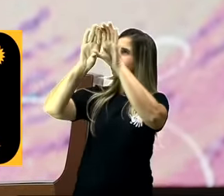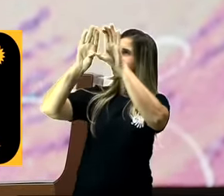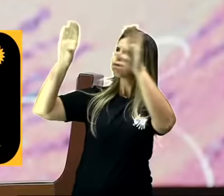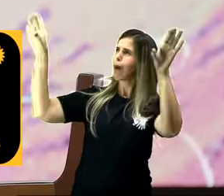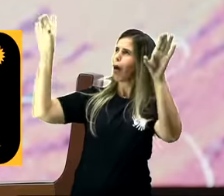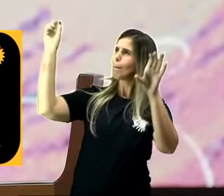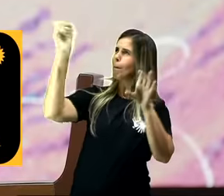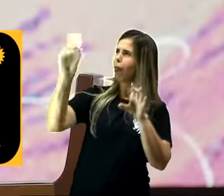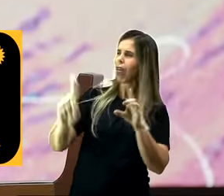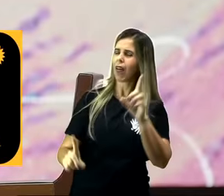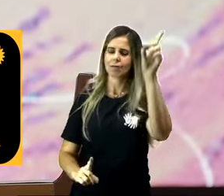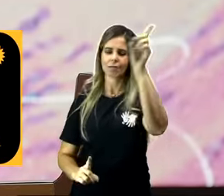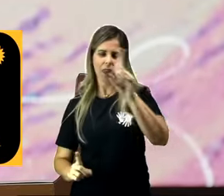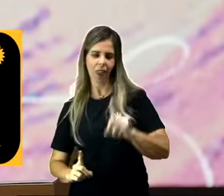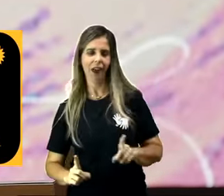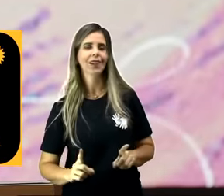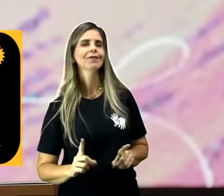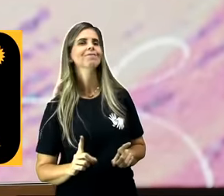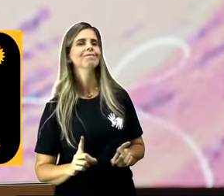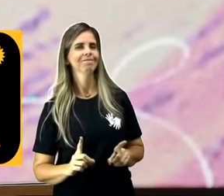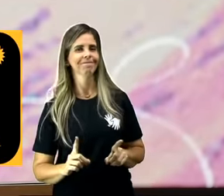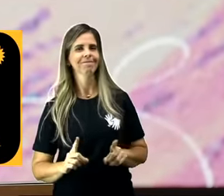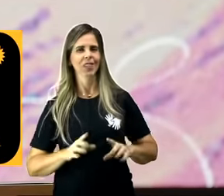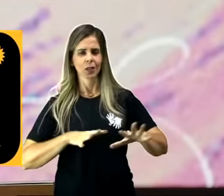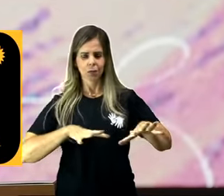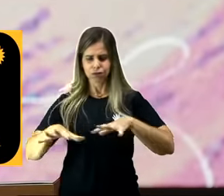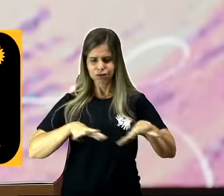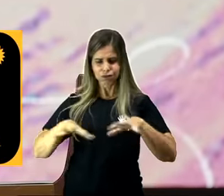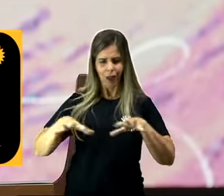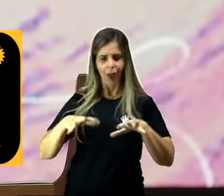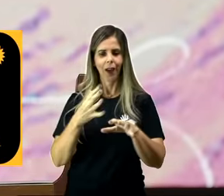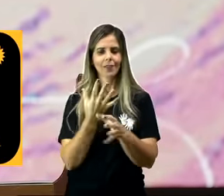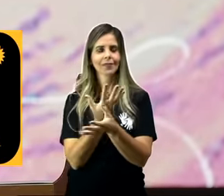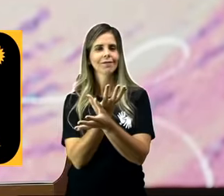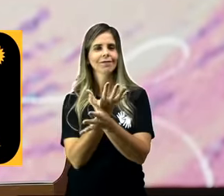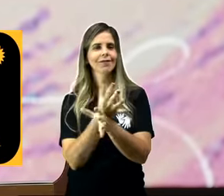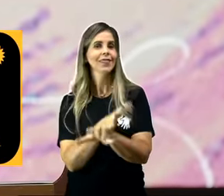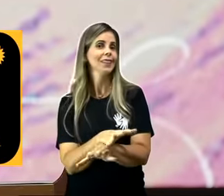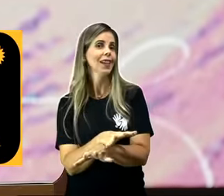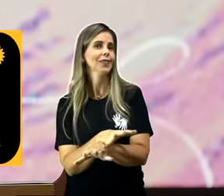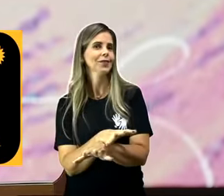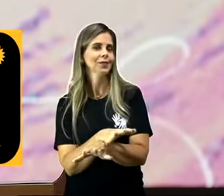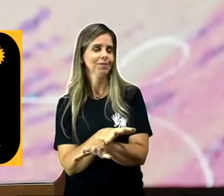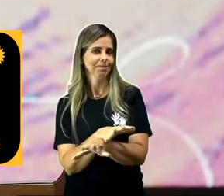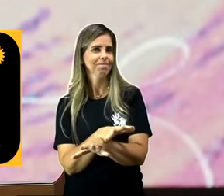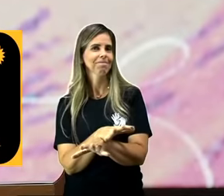flamejantes. A voz do Senhor faz tremer o deserto.